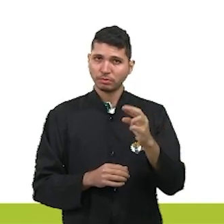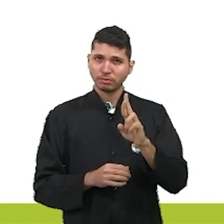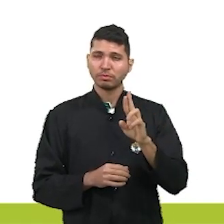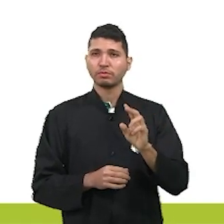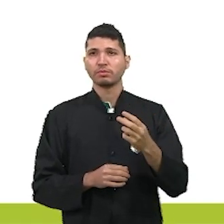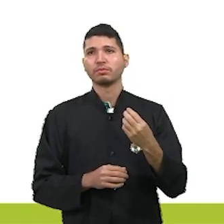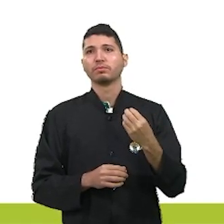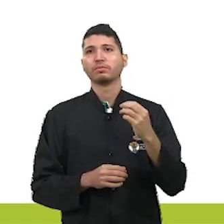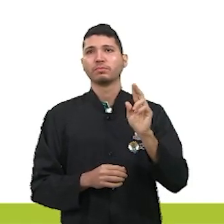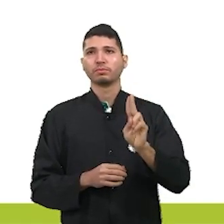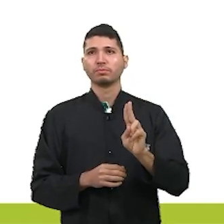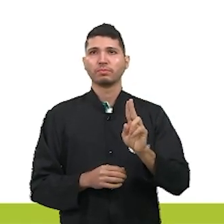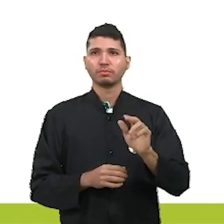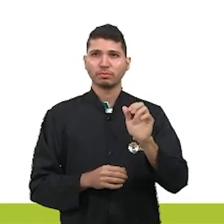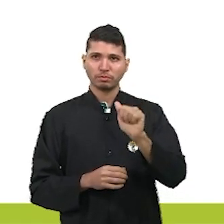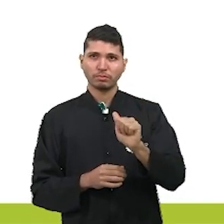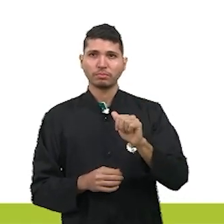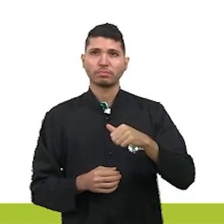MUB e